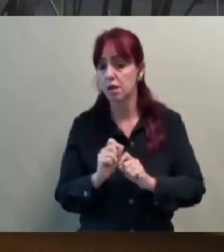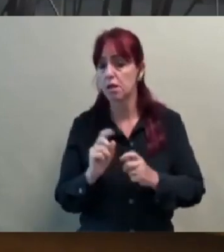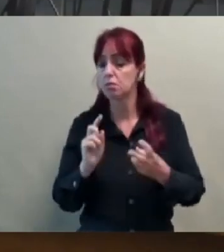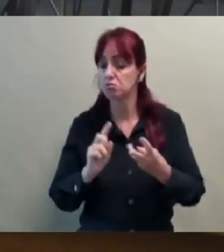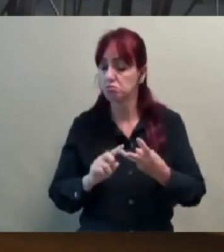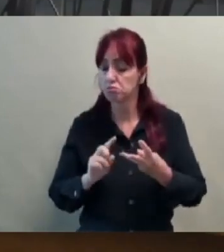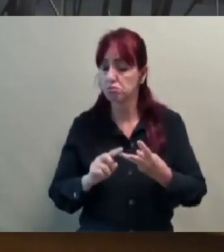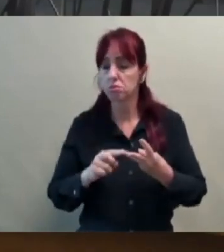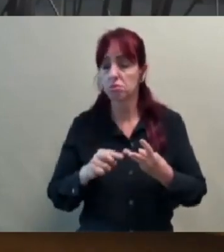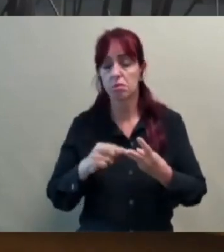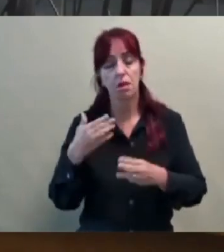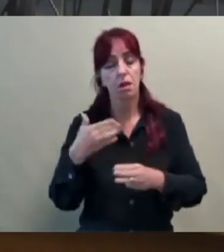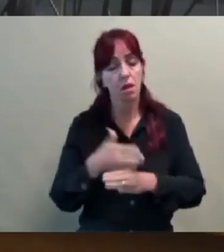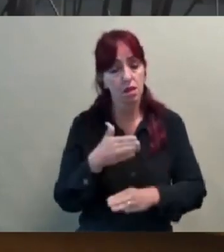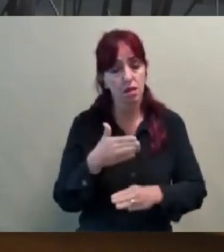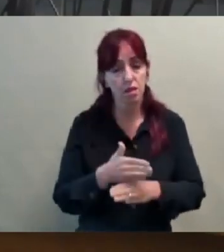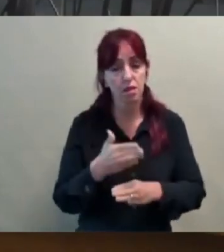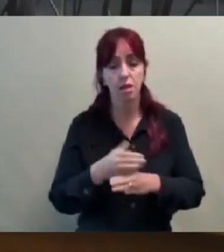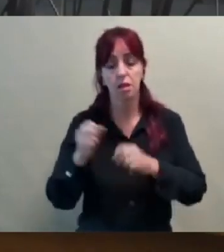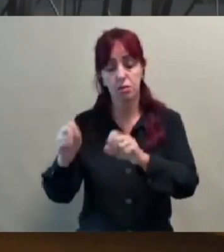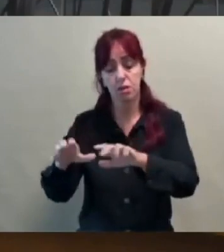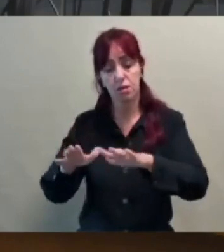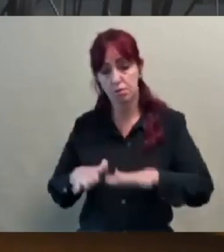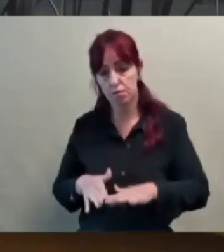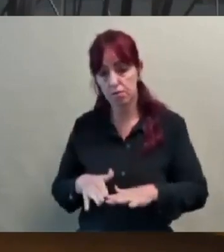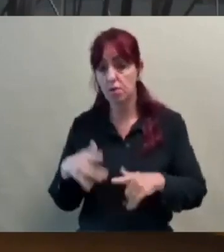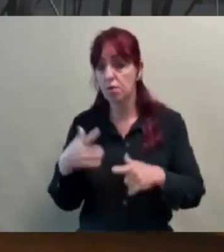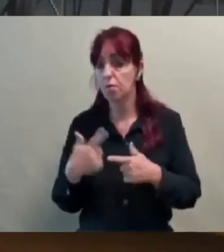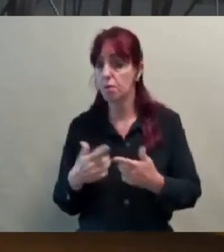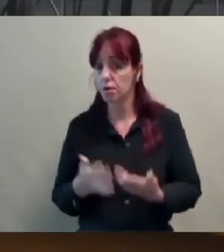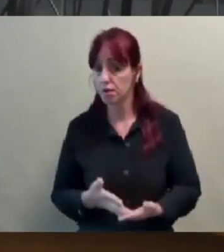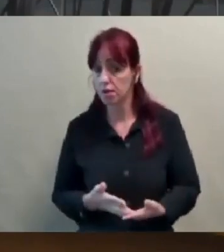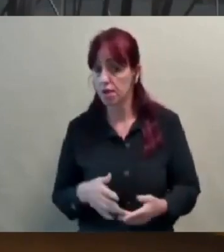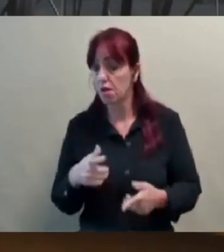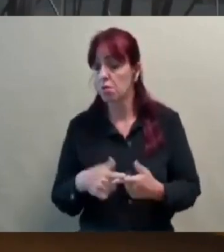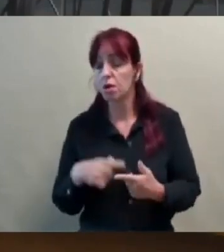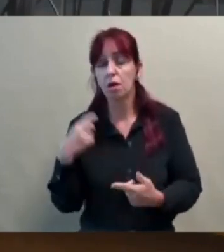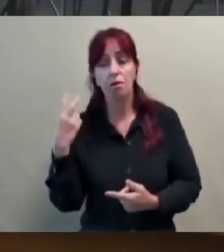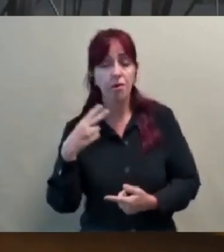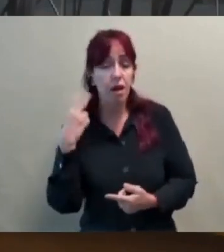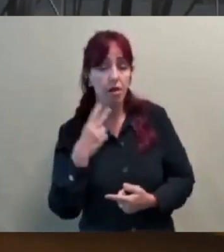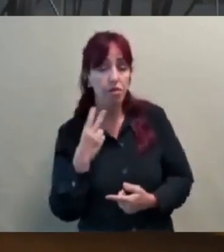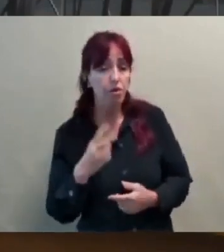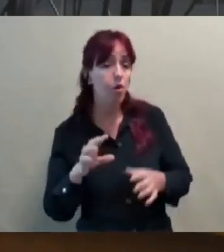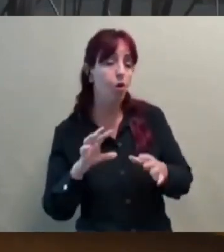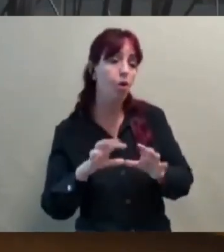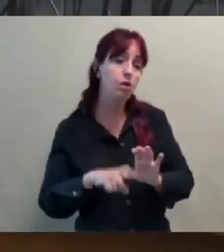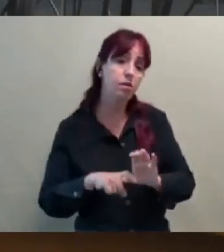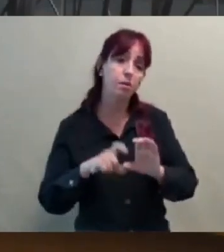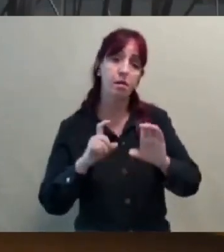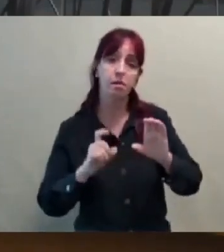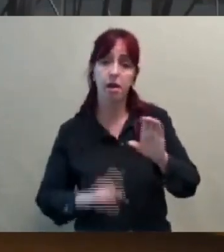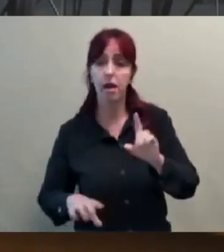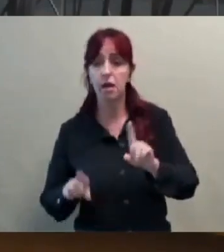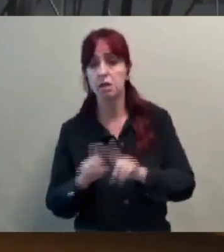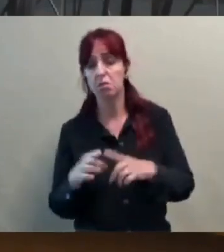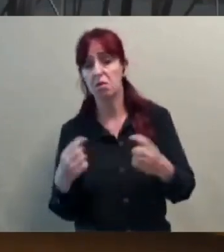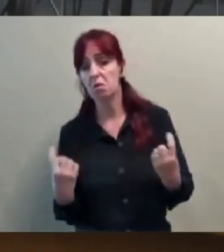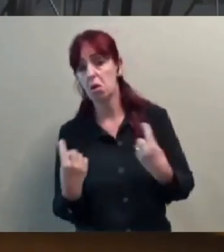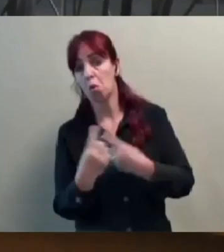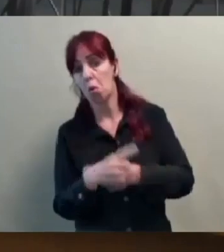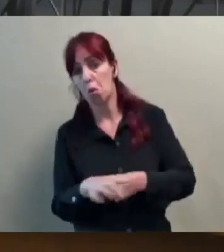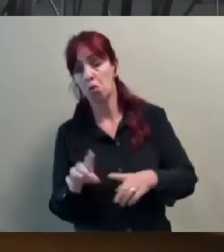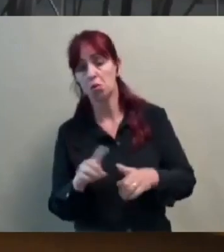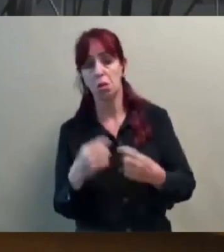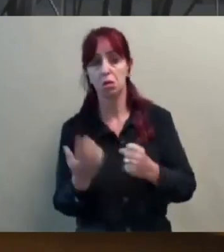audiências públicas. Sabe por quê? Não é porque um vereador independente, ou um vereador de oposição, ou um vereador de base,